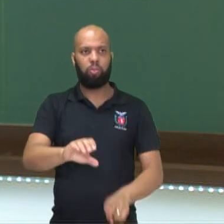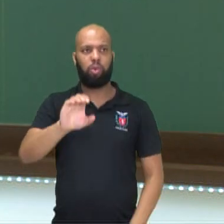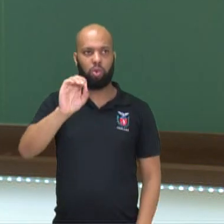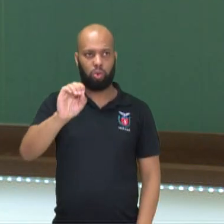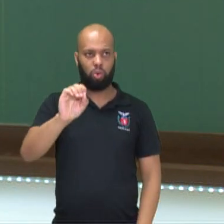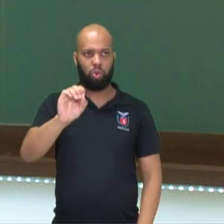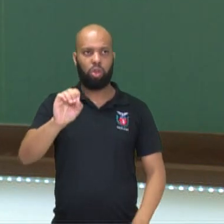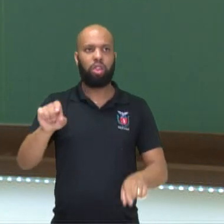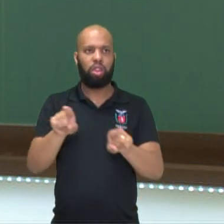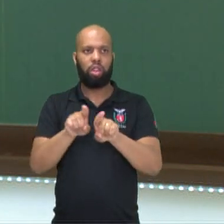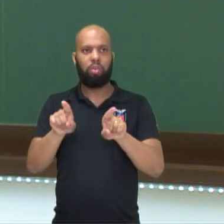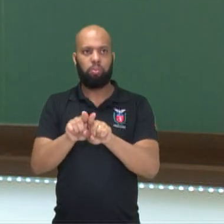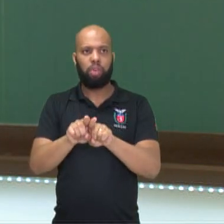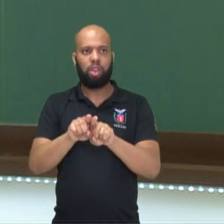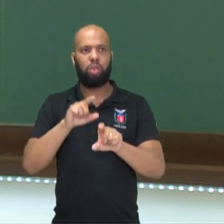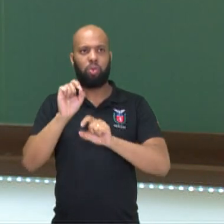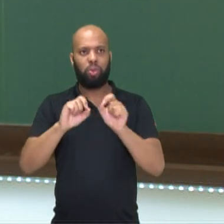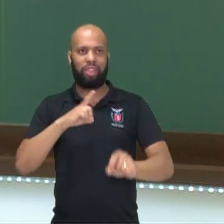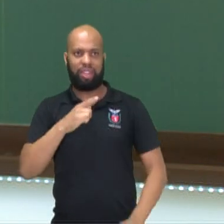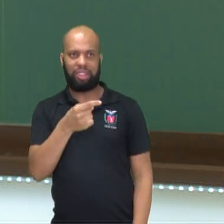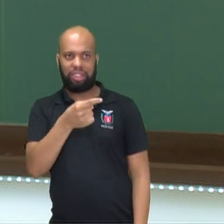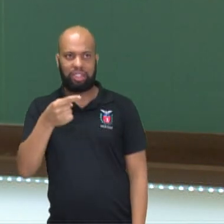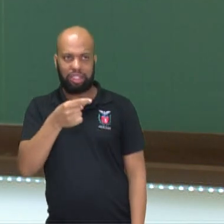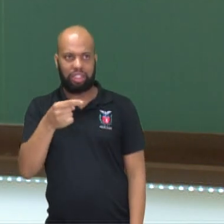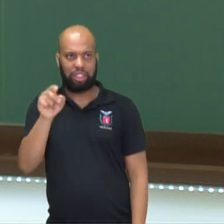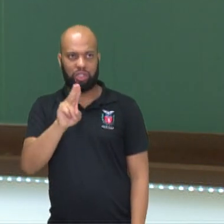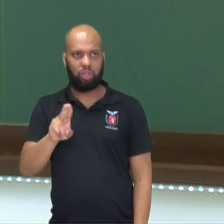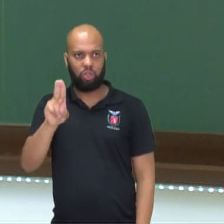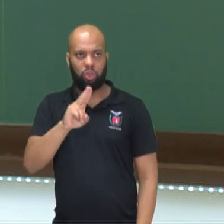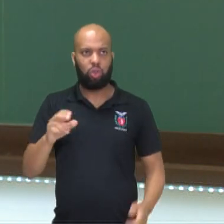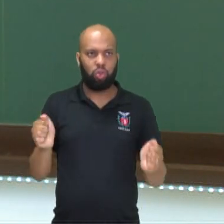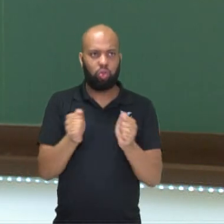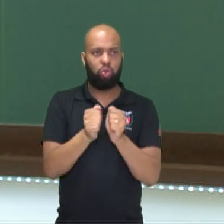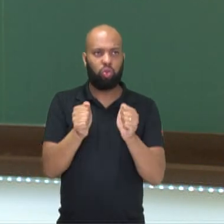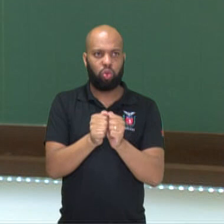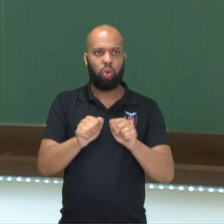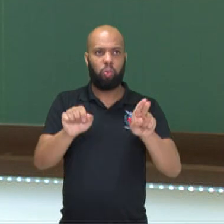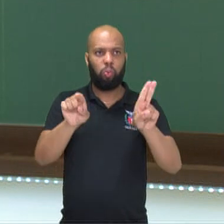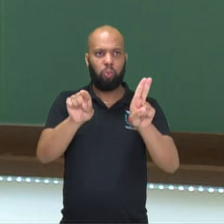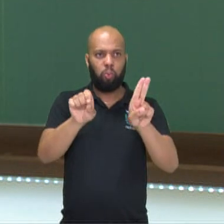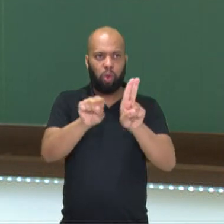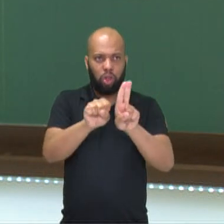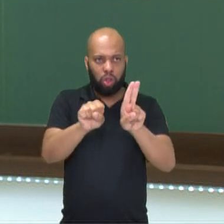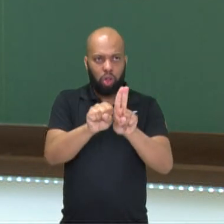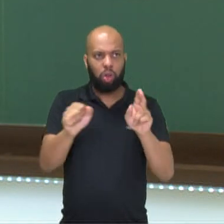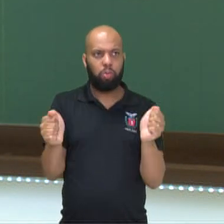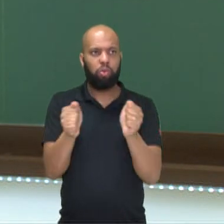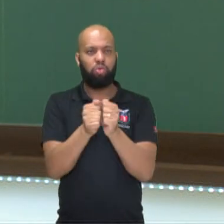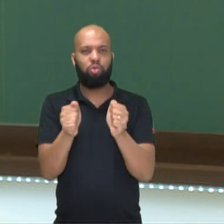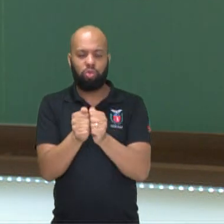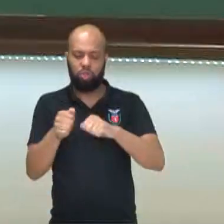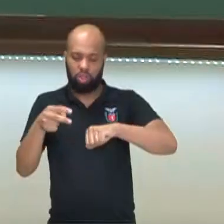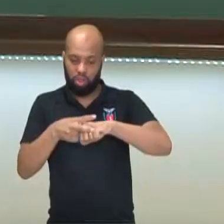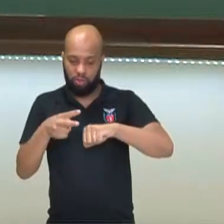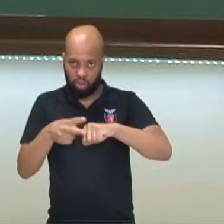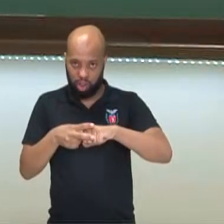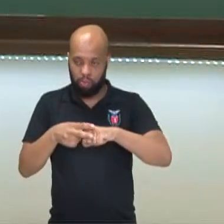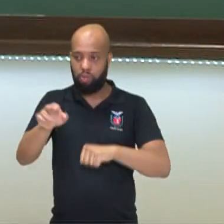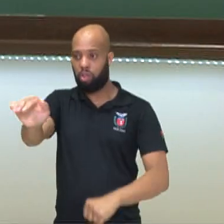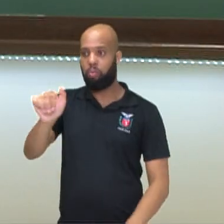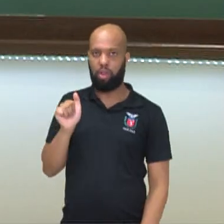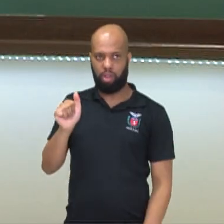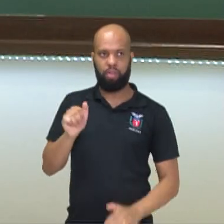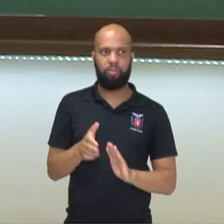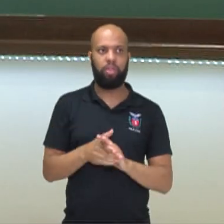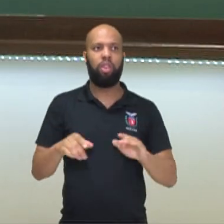chamar ele. E aqui, quando não tem, vou chamar ele. Não, chamá-lo. E na palavra quadro negro,